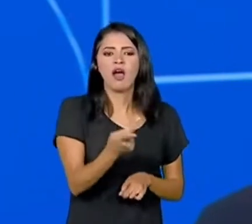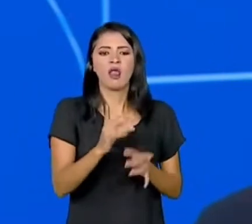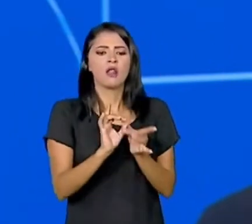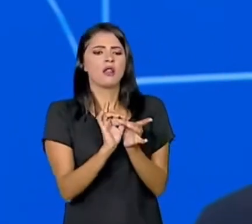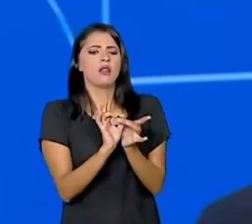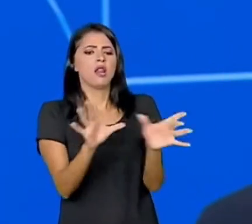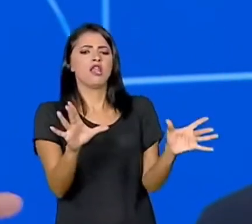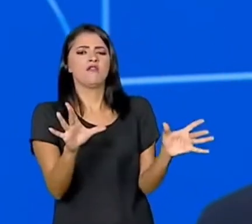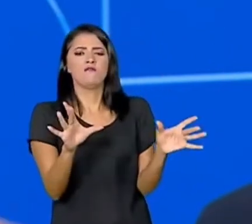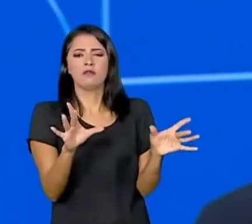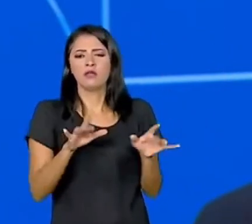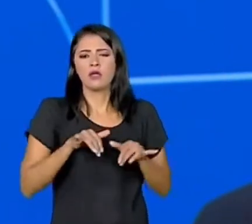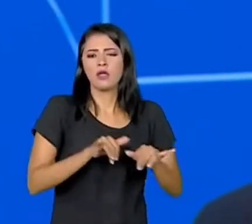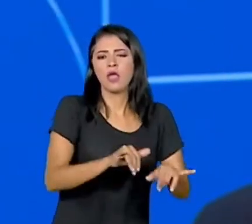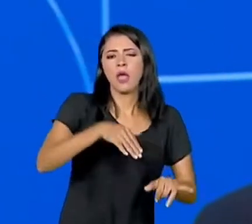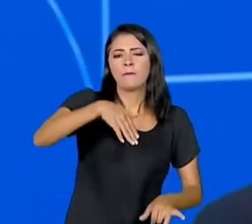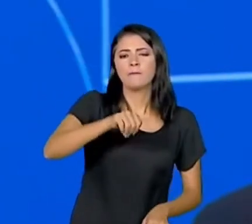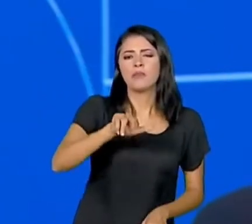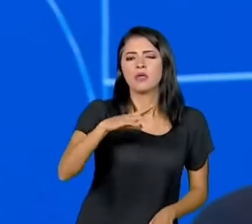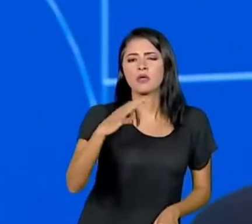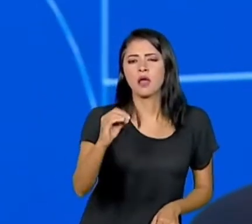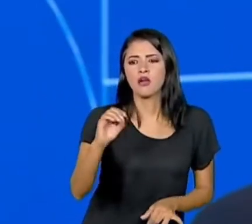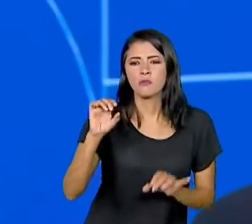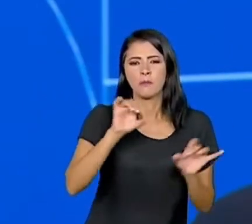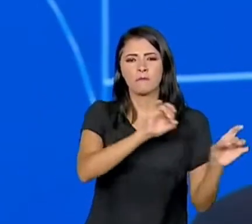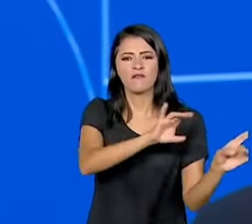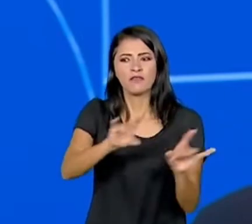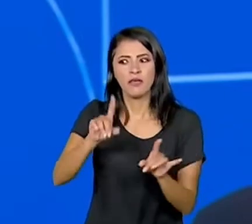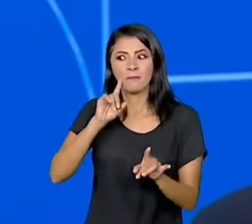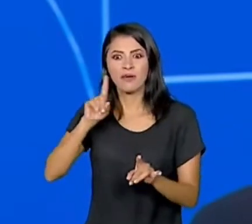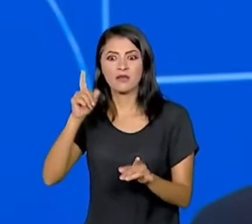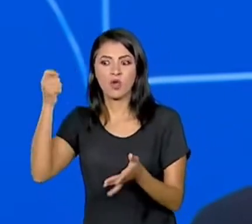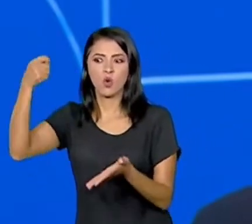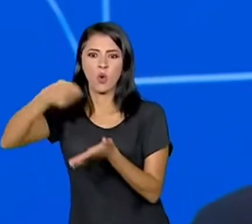quando é para vender, mas quando é para comprar, ele protege o seu mercado como ninguém.